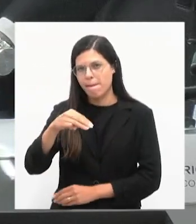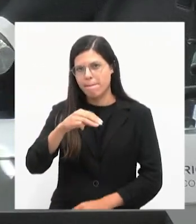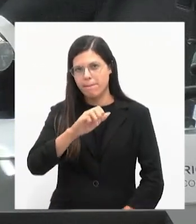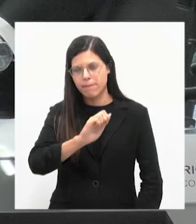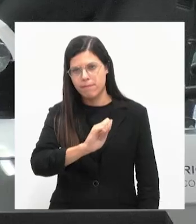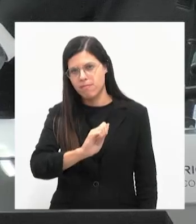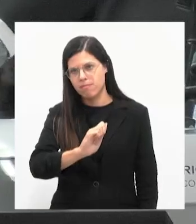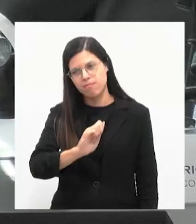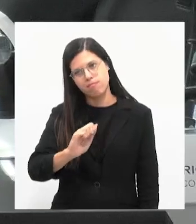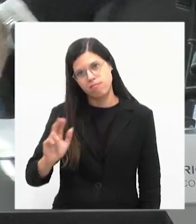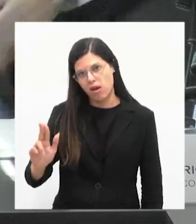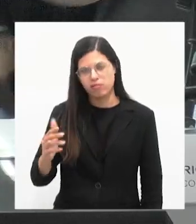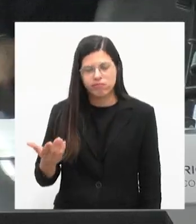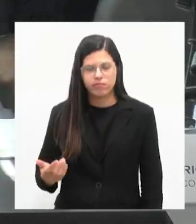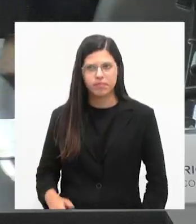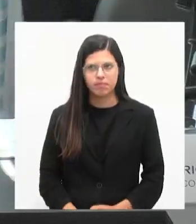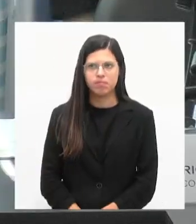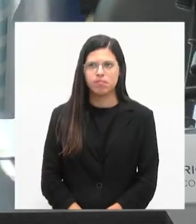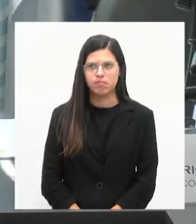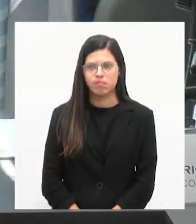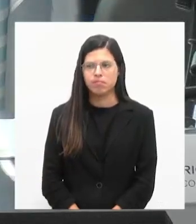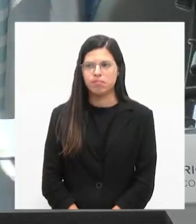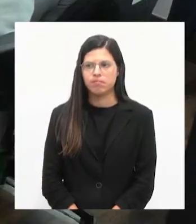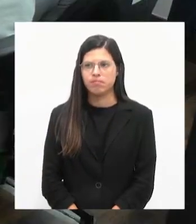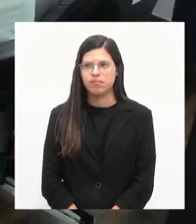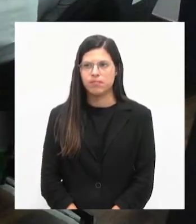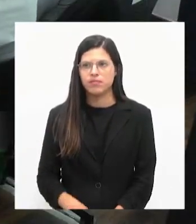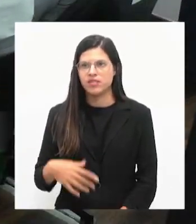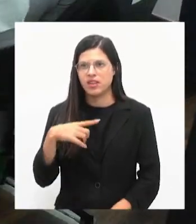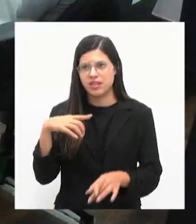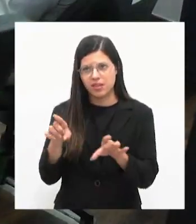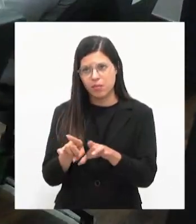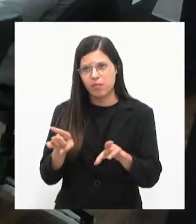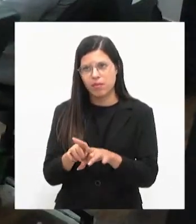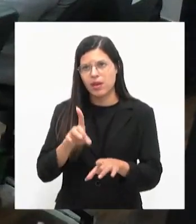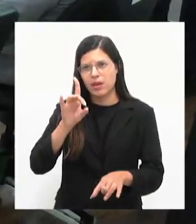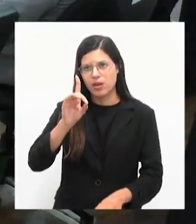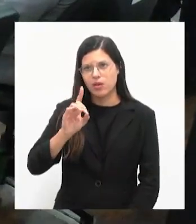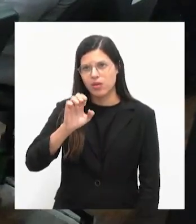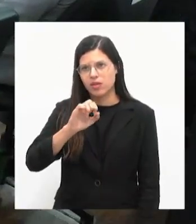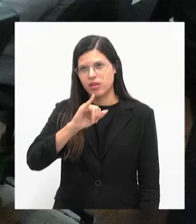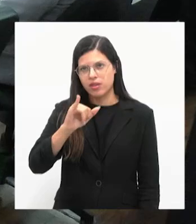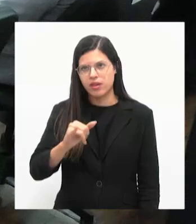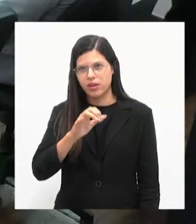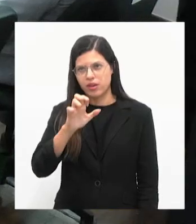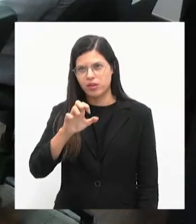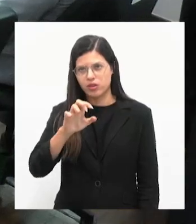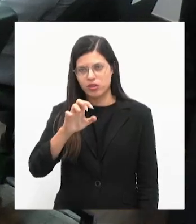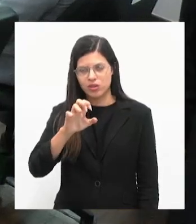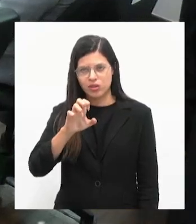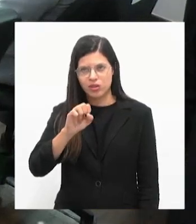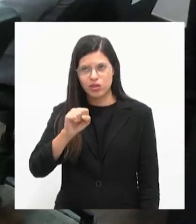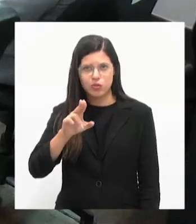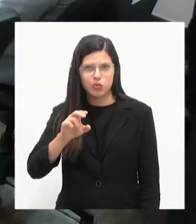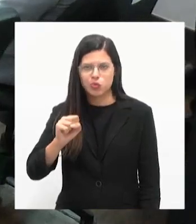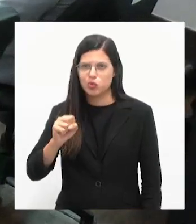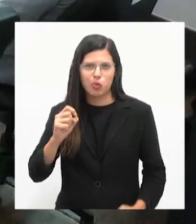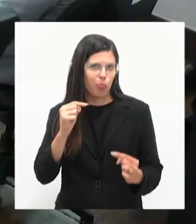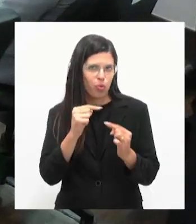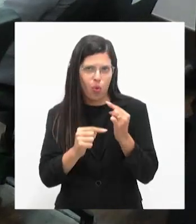Mas em contrapartida, Jomal. Tem o de Jesus também, que não tem nada de Jesus. Não faz uma operação? Tá,